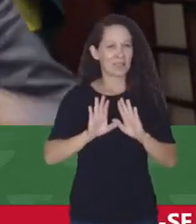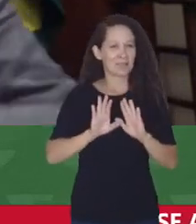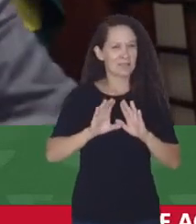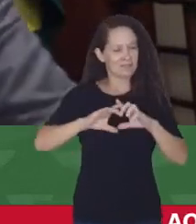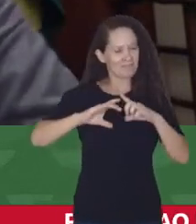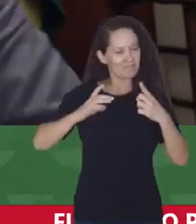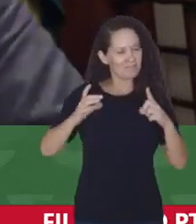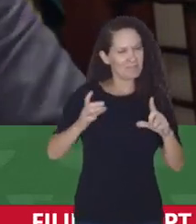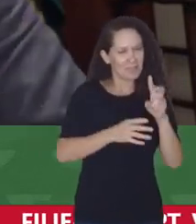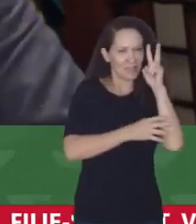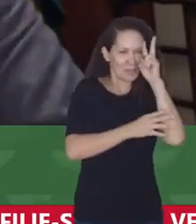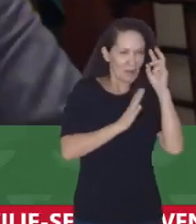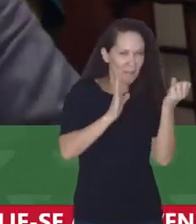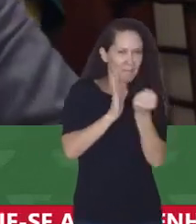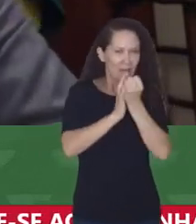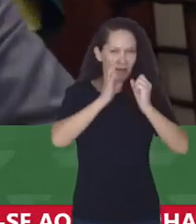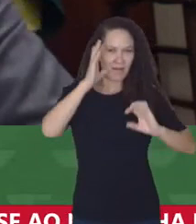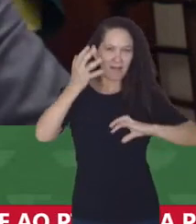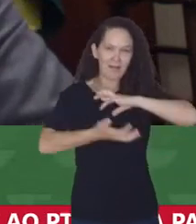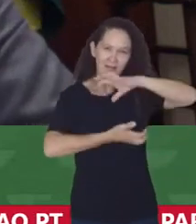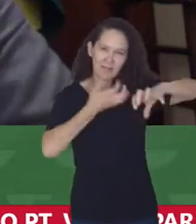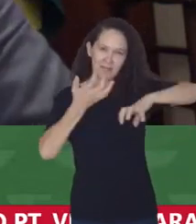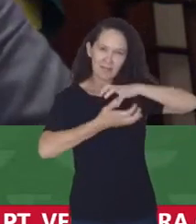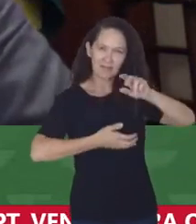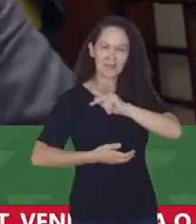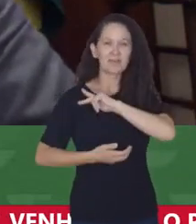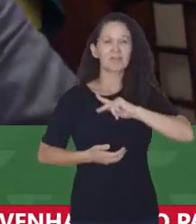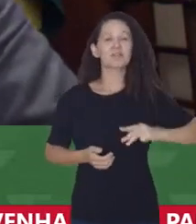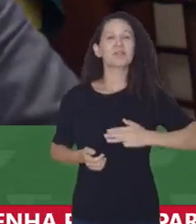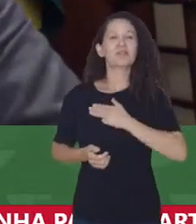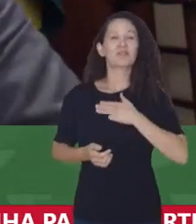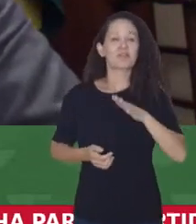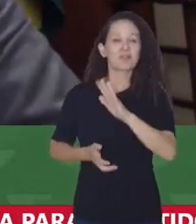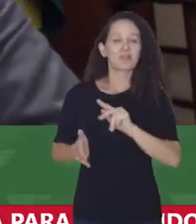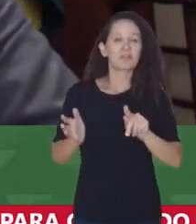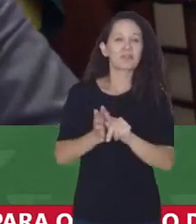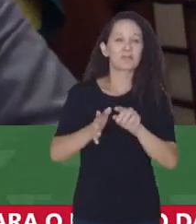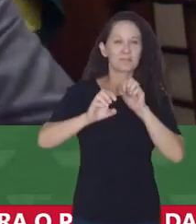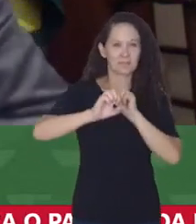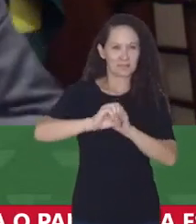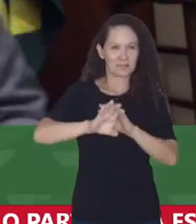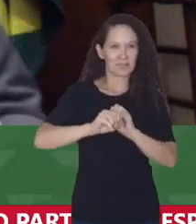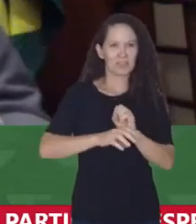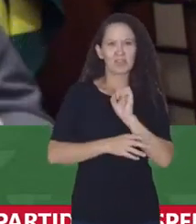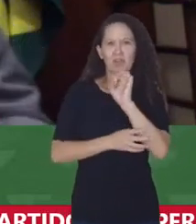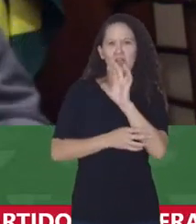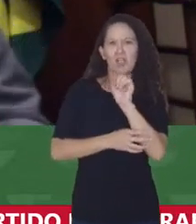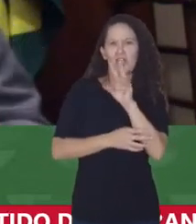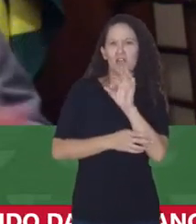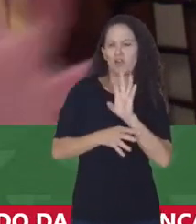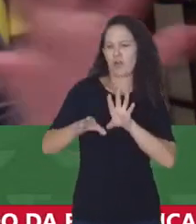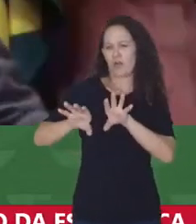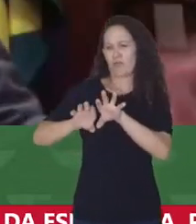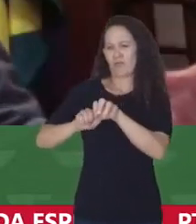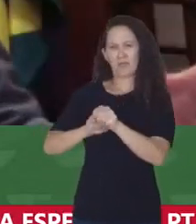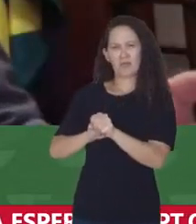grande legado, dessa grande revolução do presidente Lula no campo educacional. Não estou falando só da